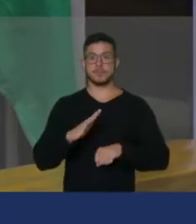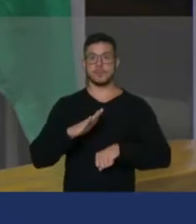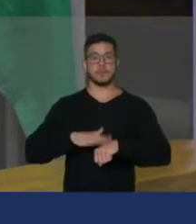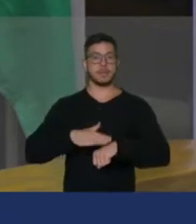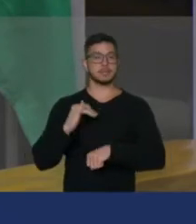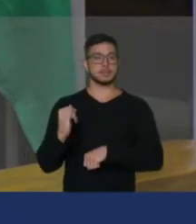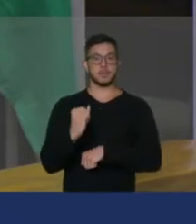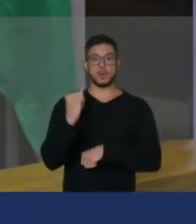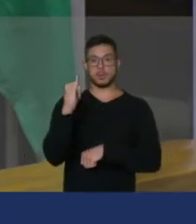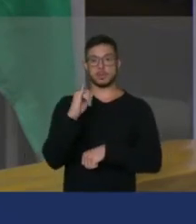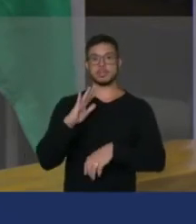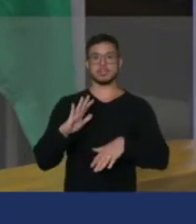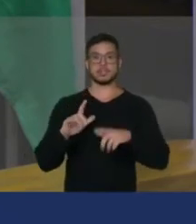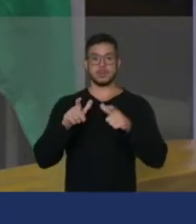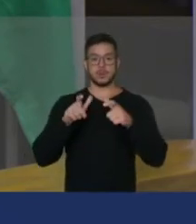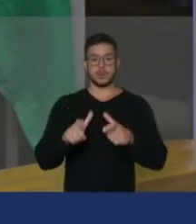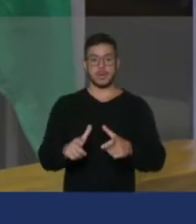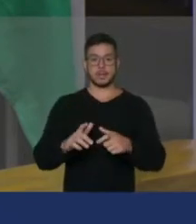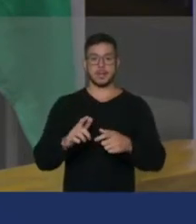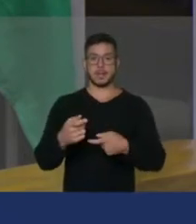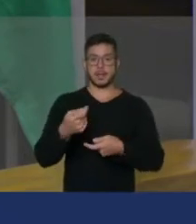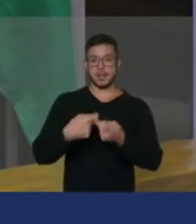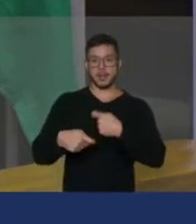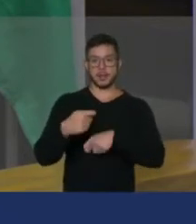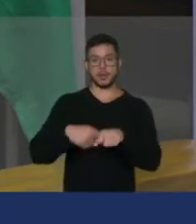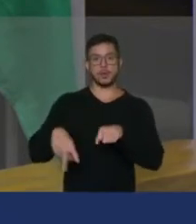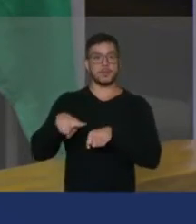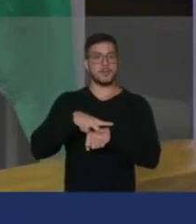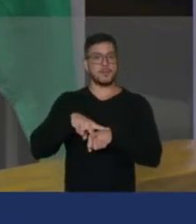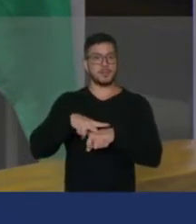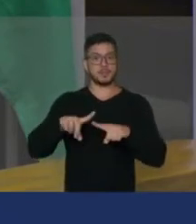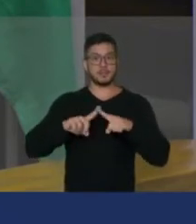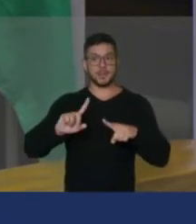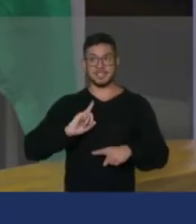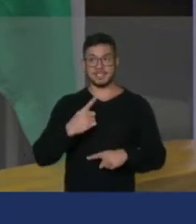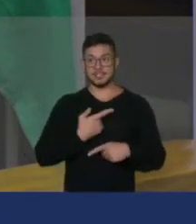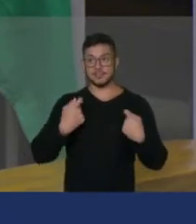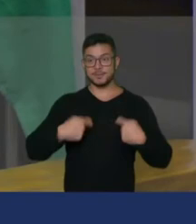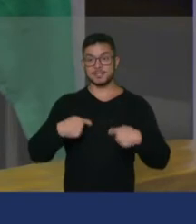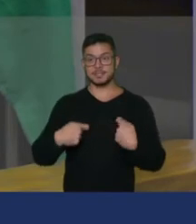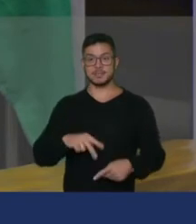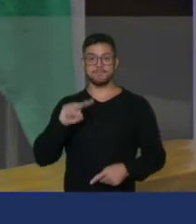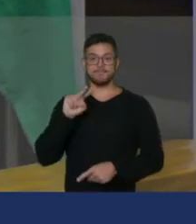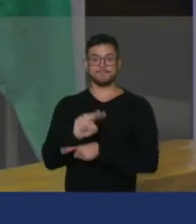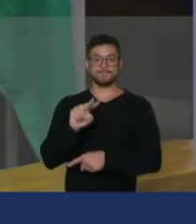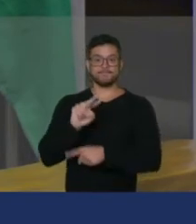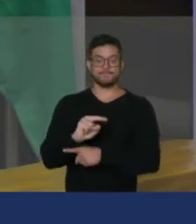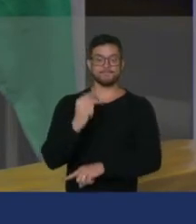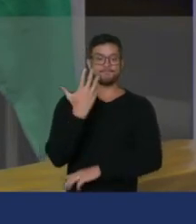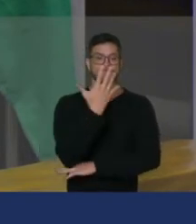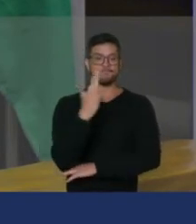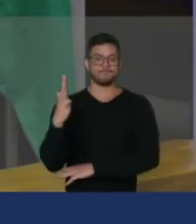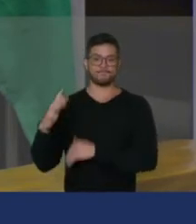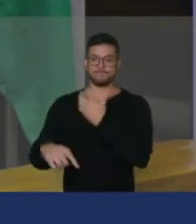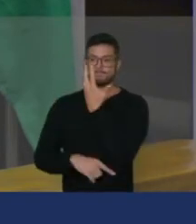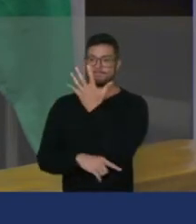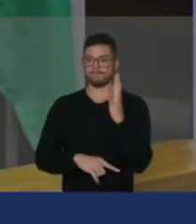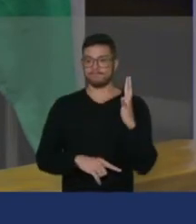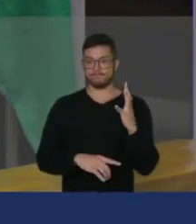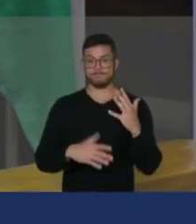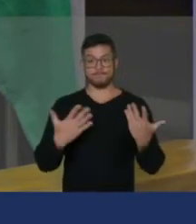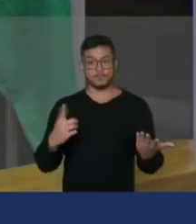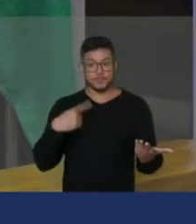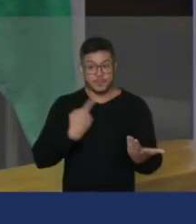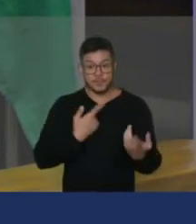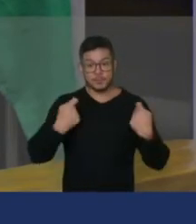a gente precisa preservar nossas riquezas naturais. Eu acho que uma boa forma de começar preservando elas é proteger quem as